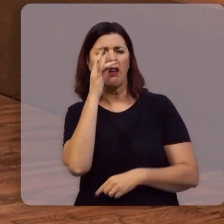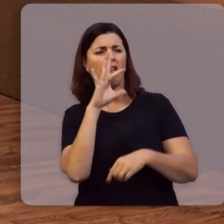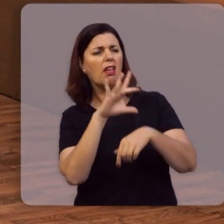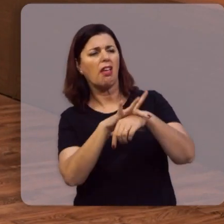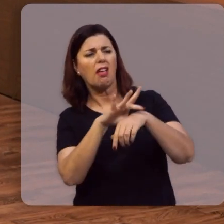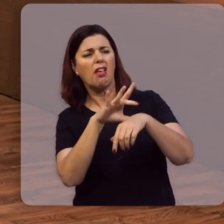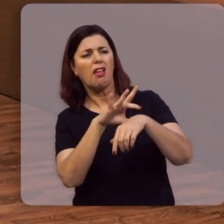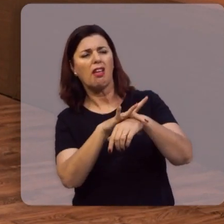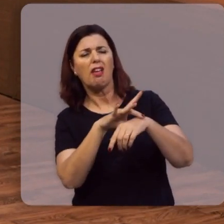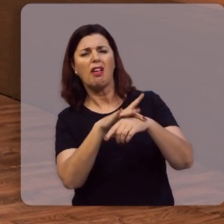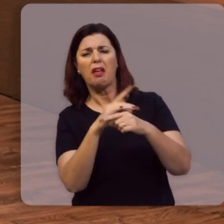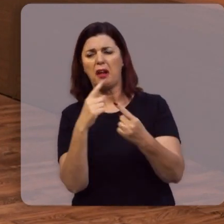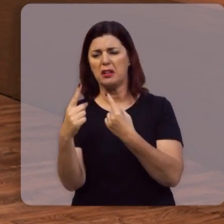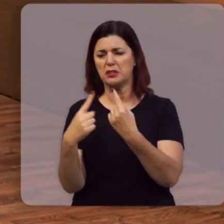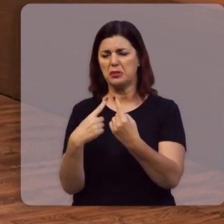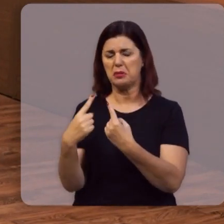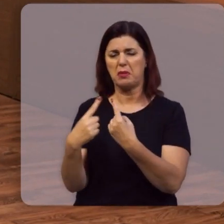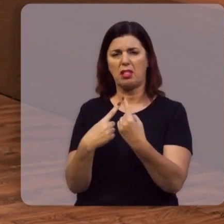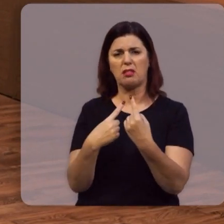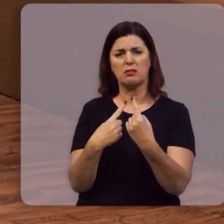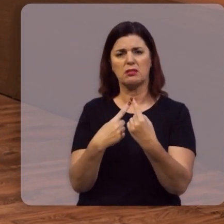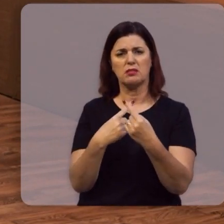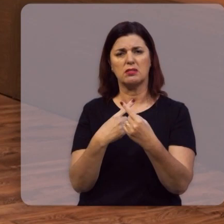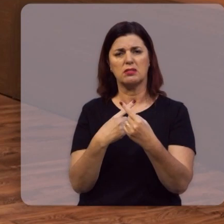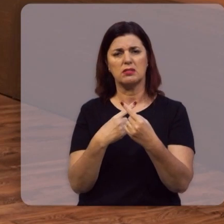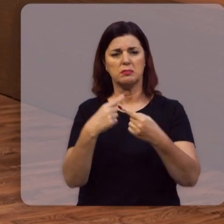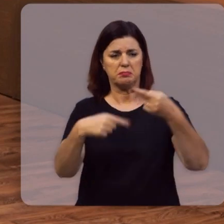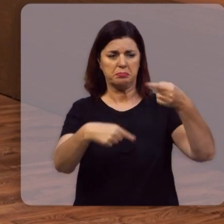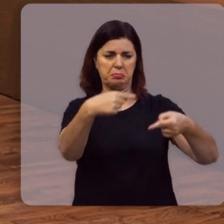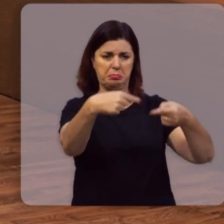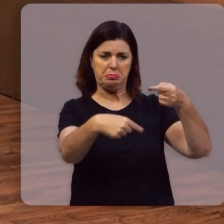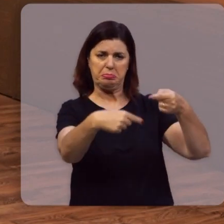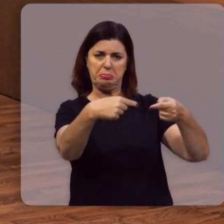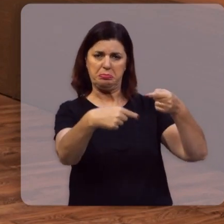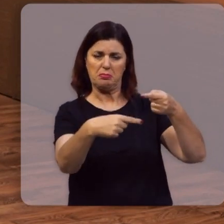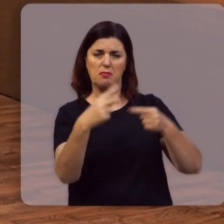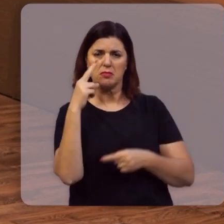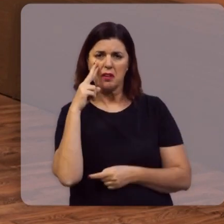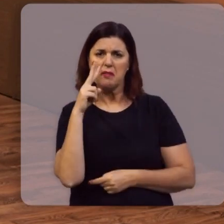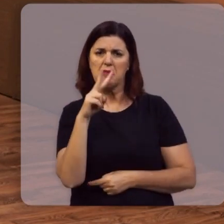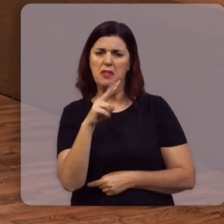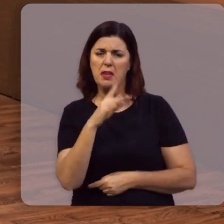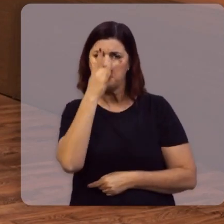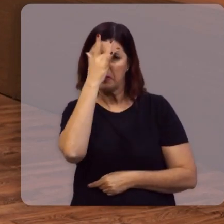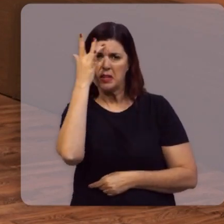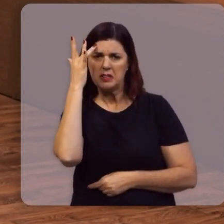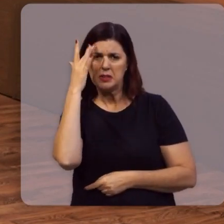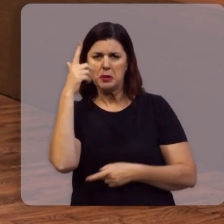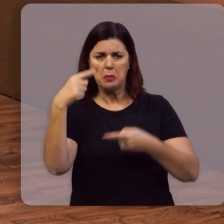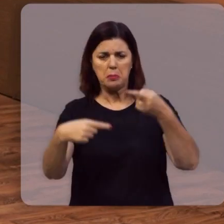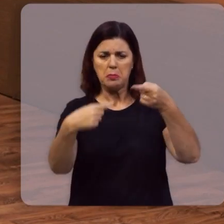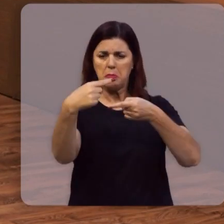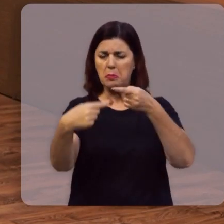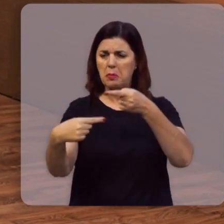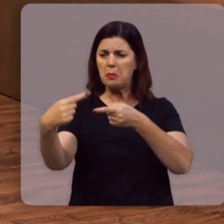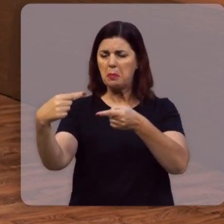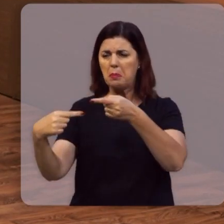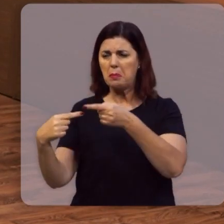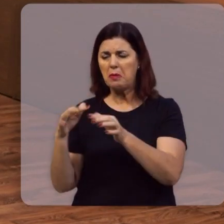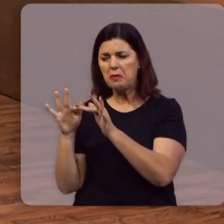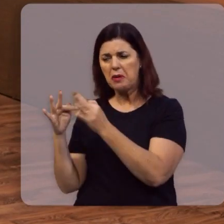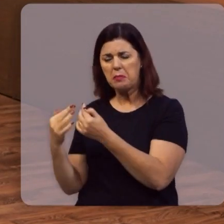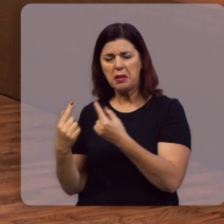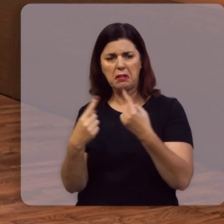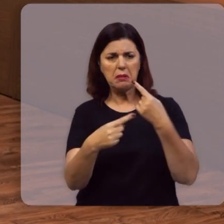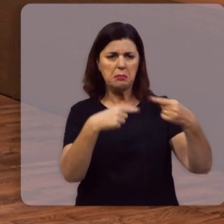Doença nos relacionamentos, nas disputas. Você vê pessoas lutando contra outras pessoas,